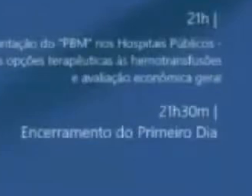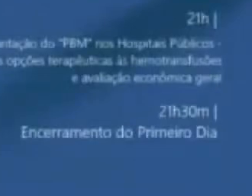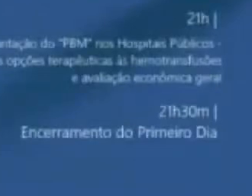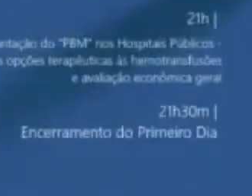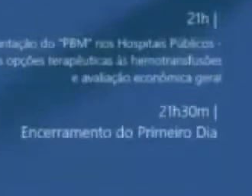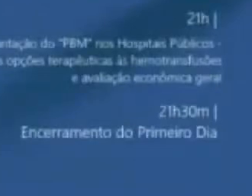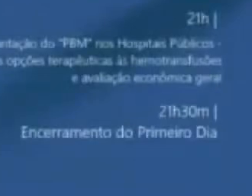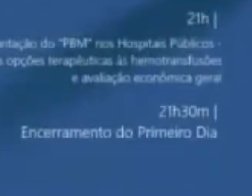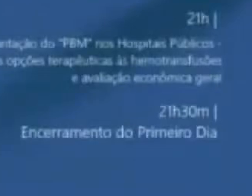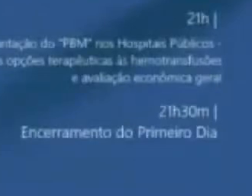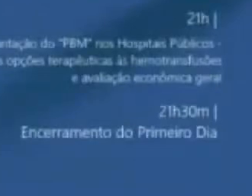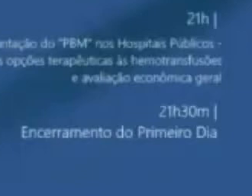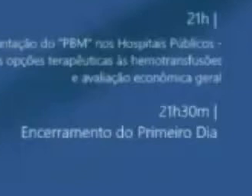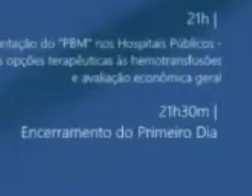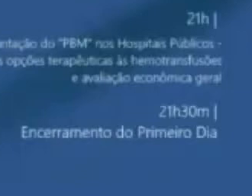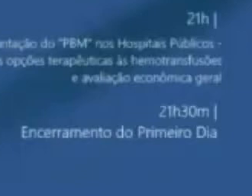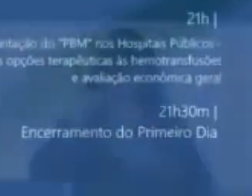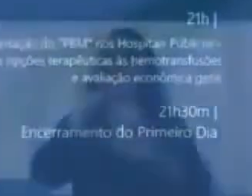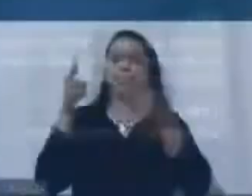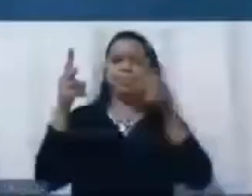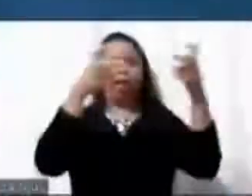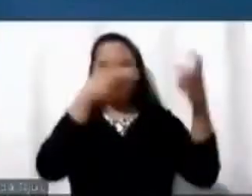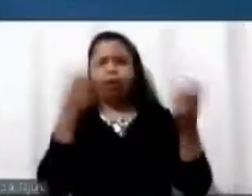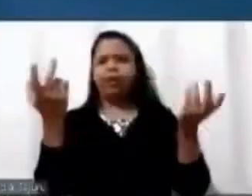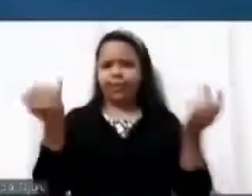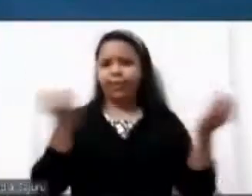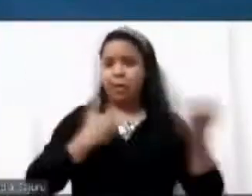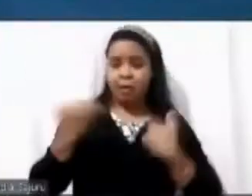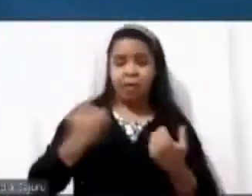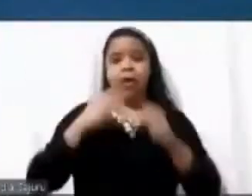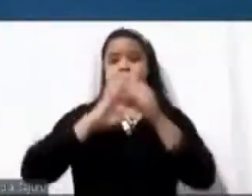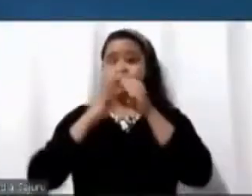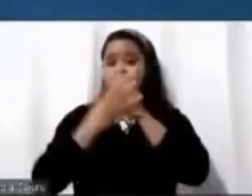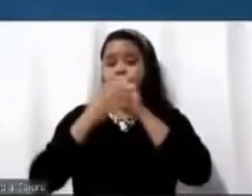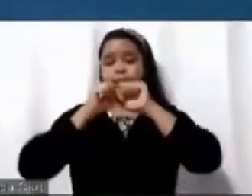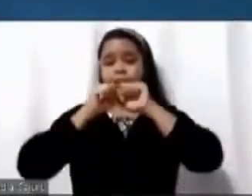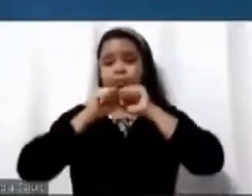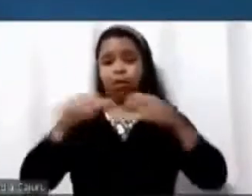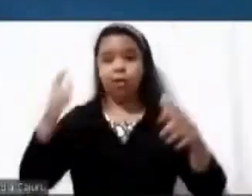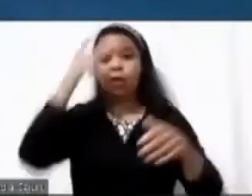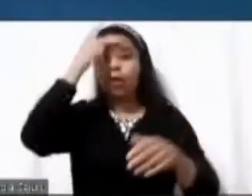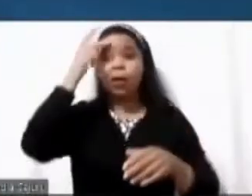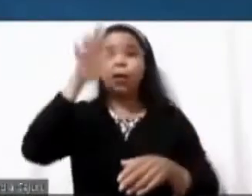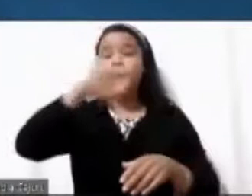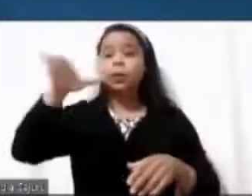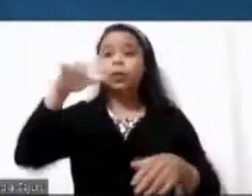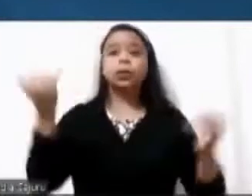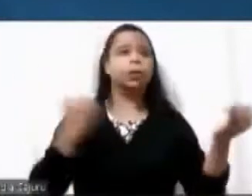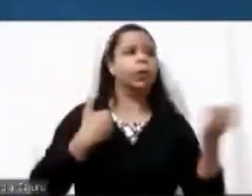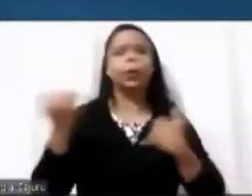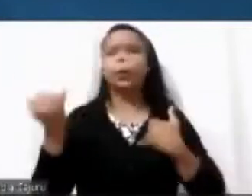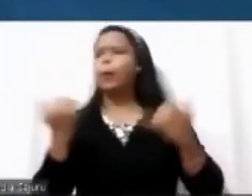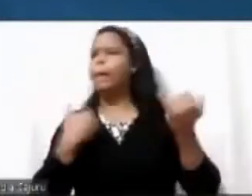nesse momento de Covid-19, onde as pessoas estão com muitas